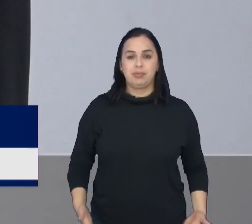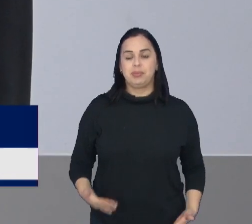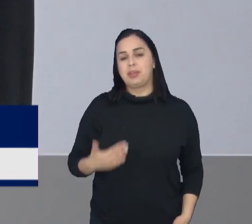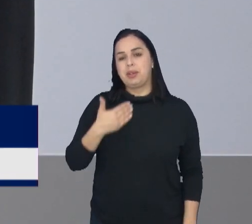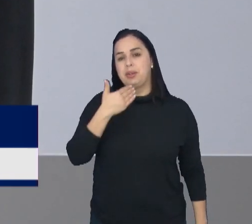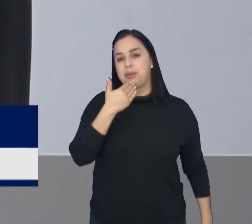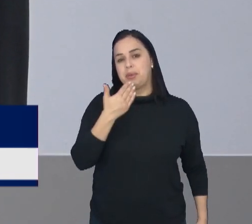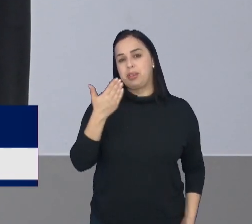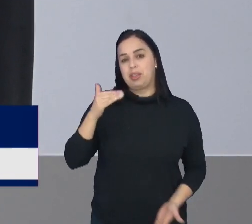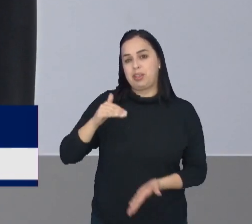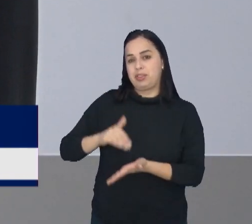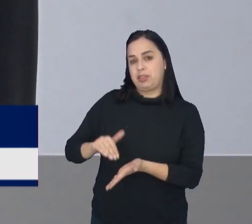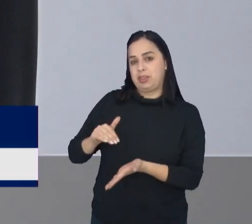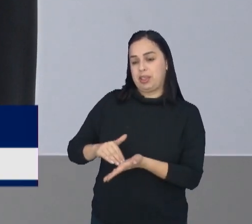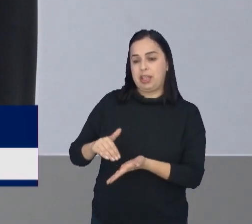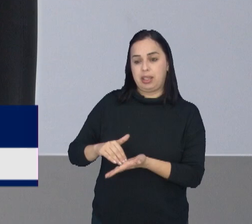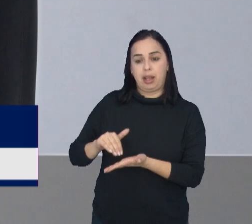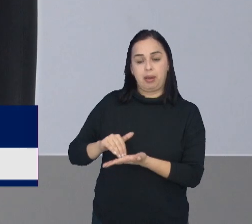Solicito ao secretário